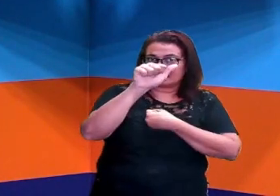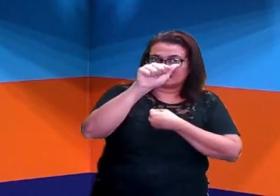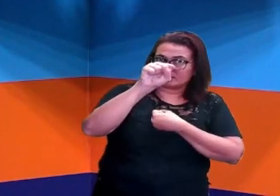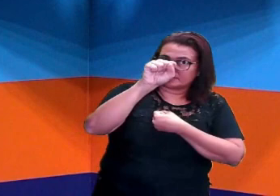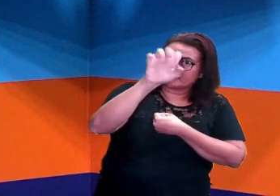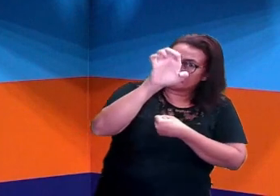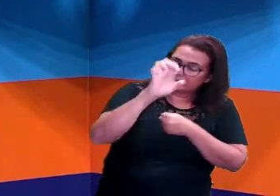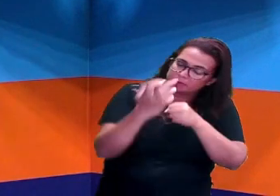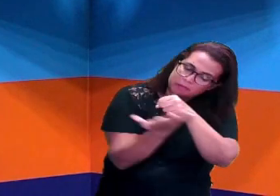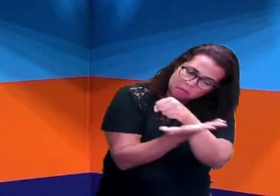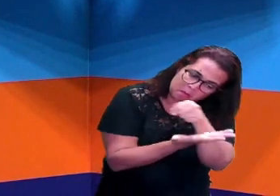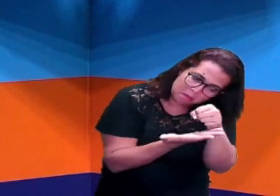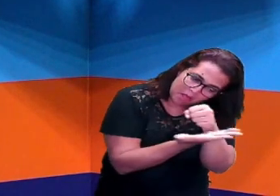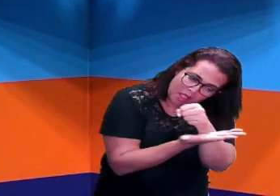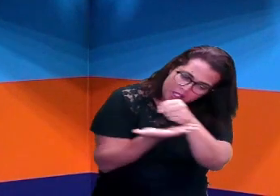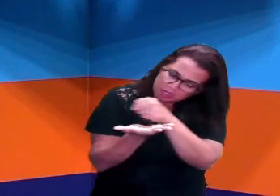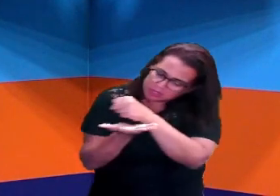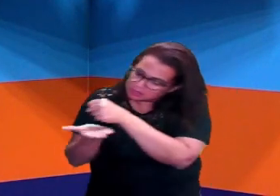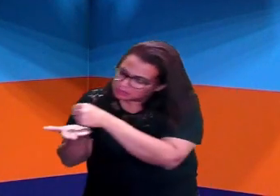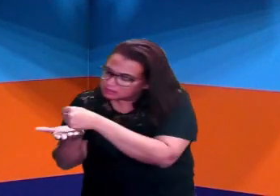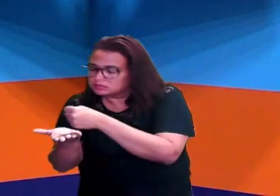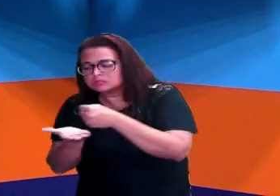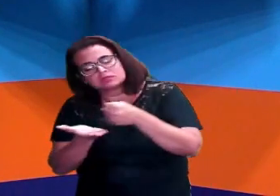aí, né, em cima